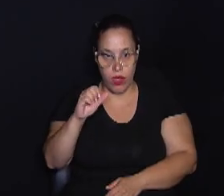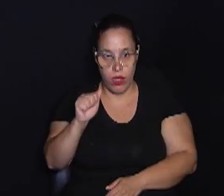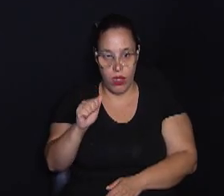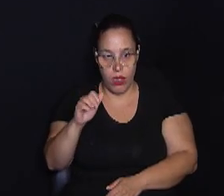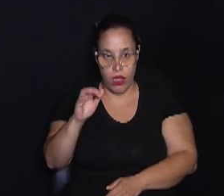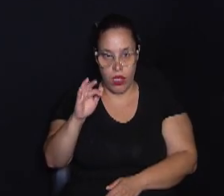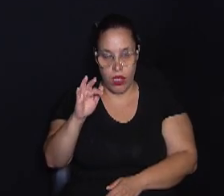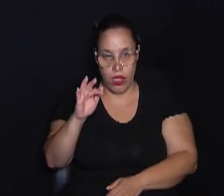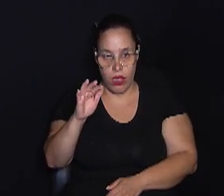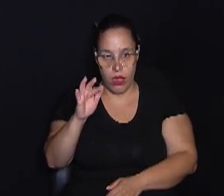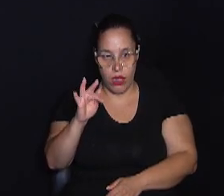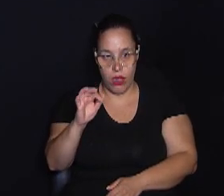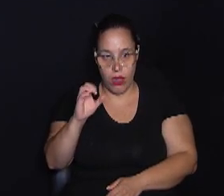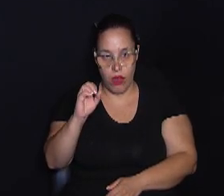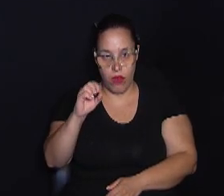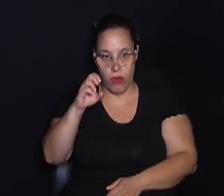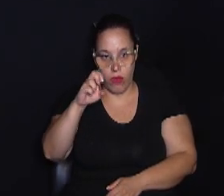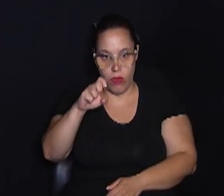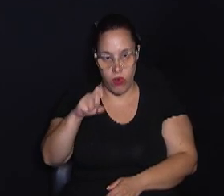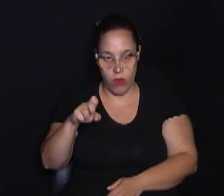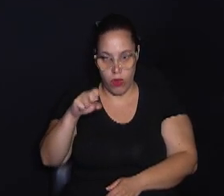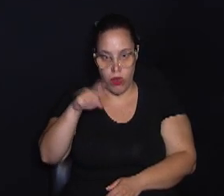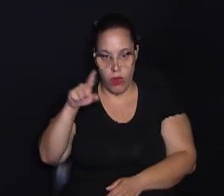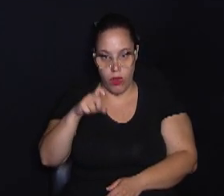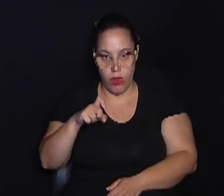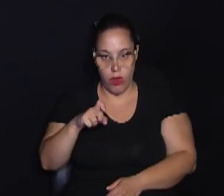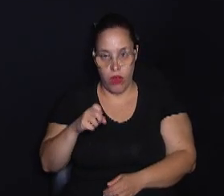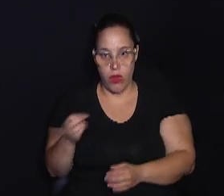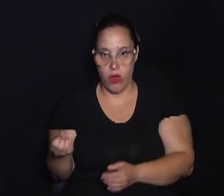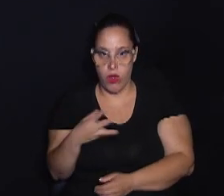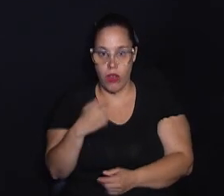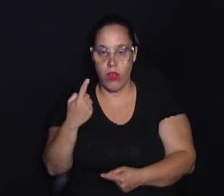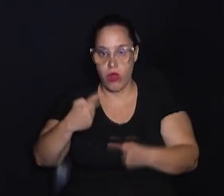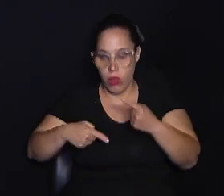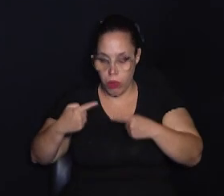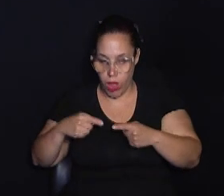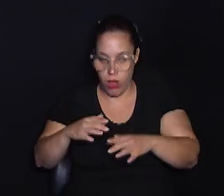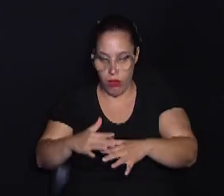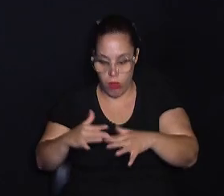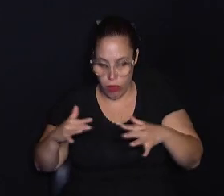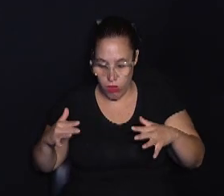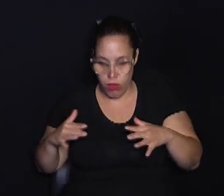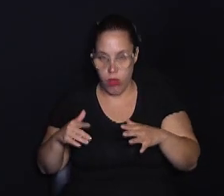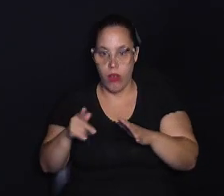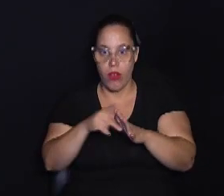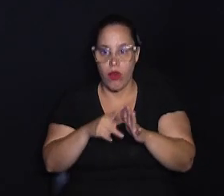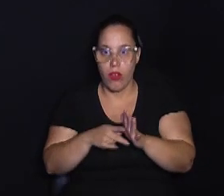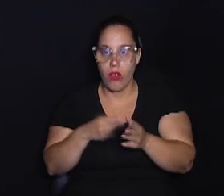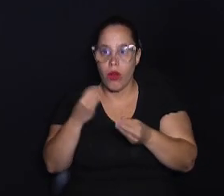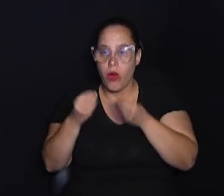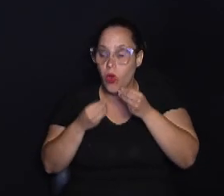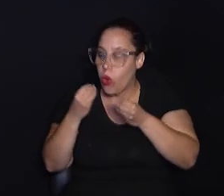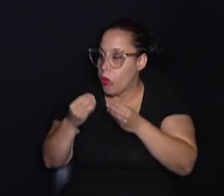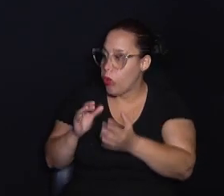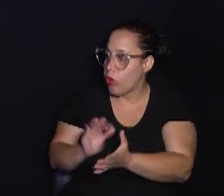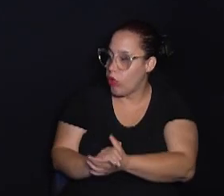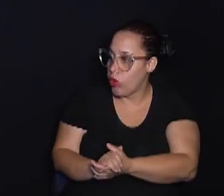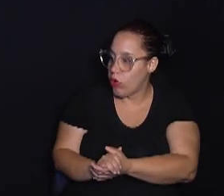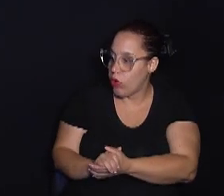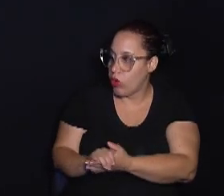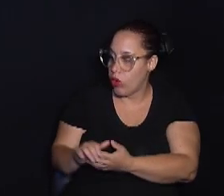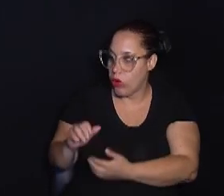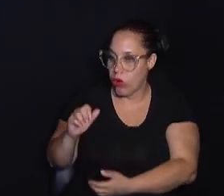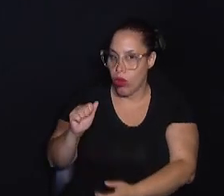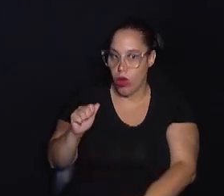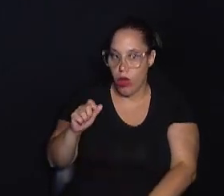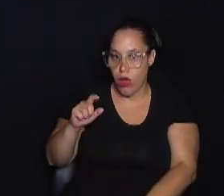Leogum no município de Campinas. E recentemente a senhora fez um debate sobre esse projeto, né? Como que foi isso? Bom, o Afoxé e Leogum